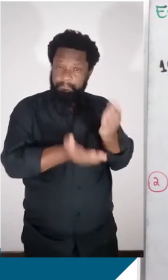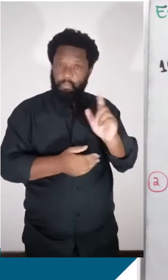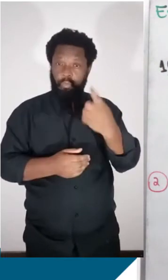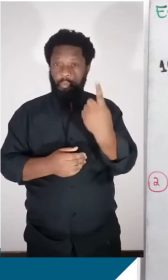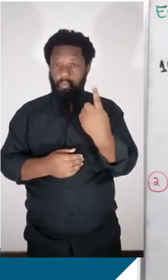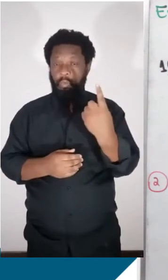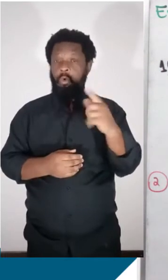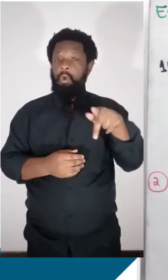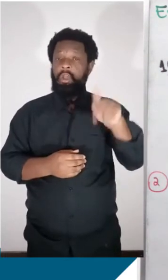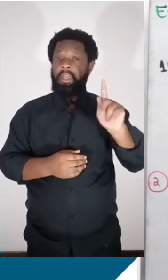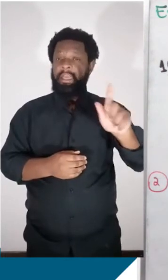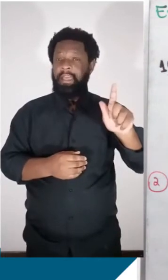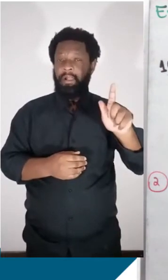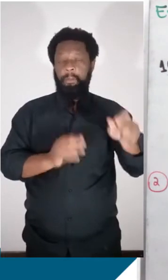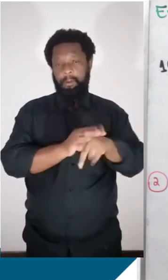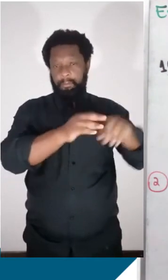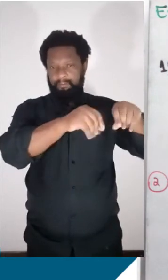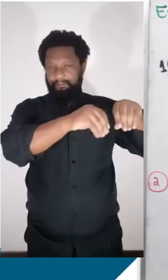farinha